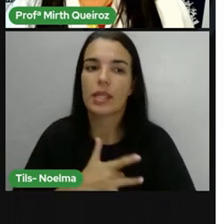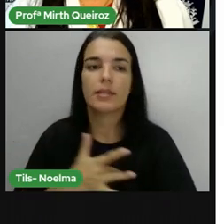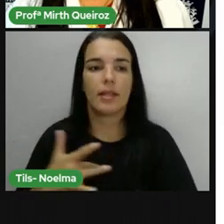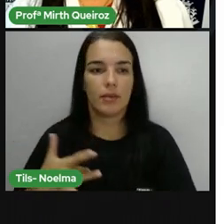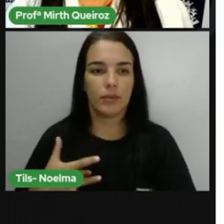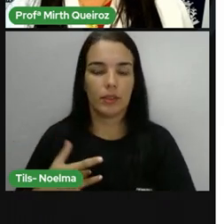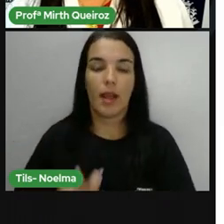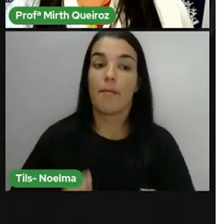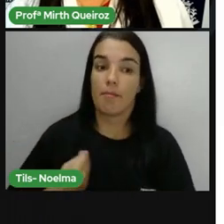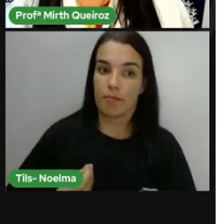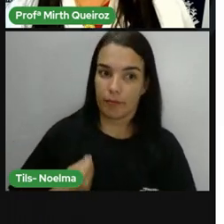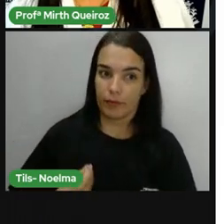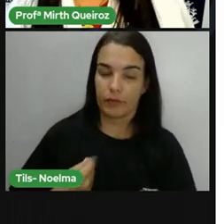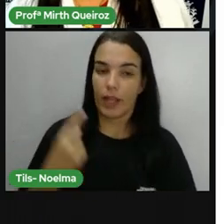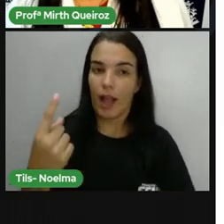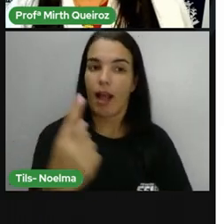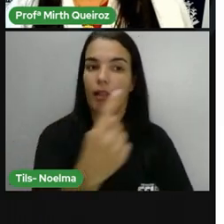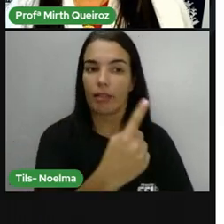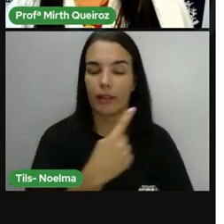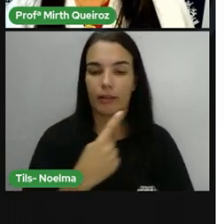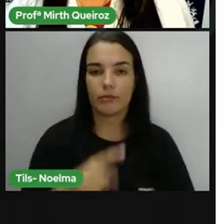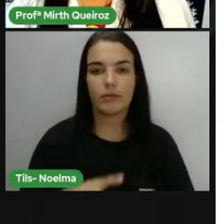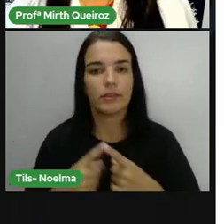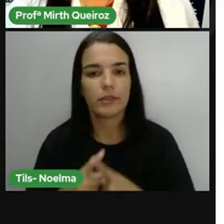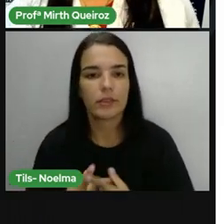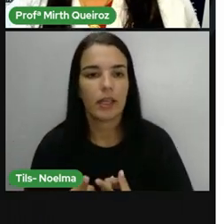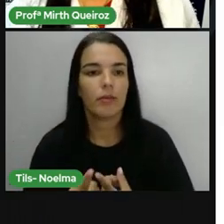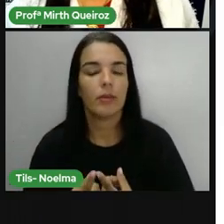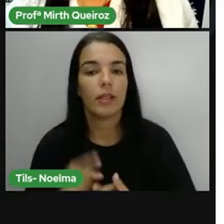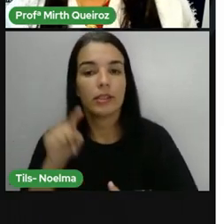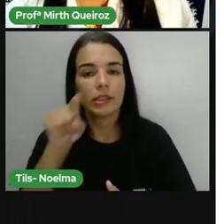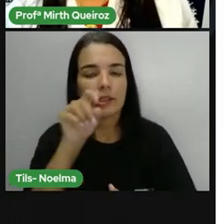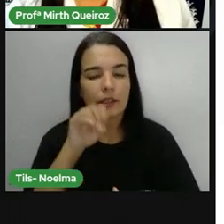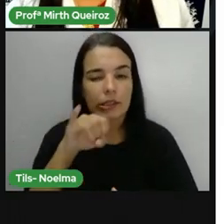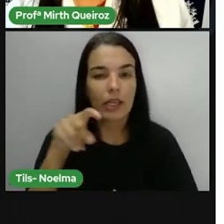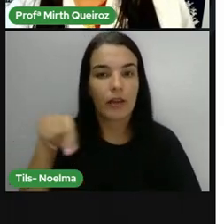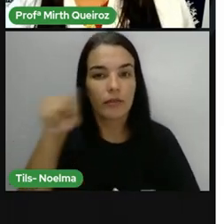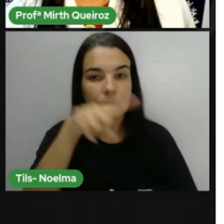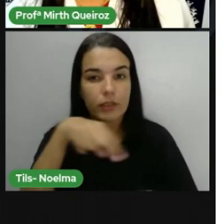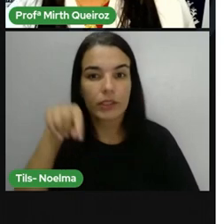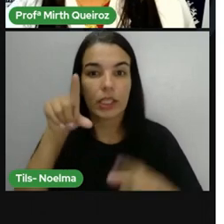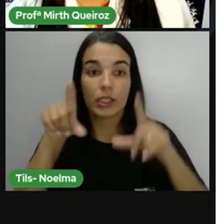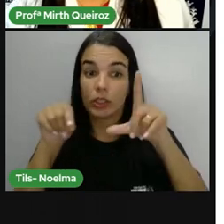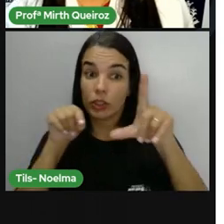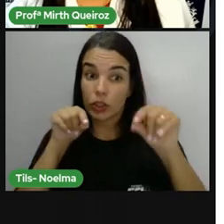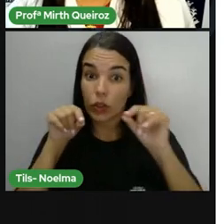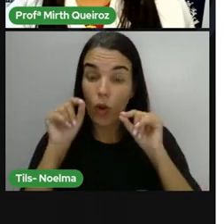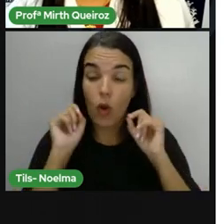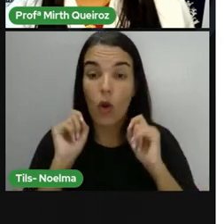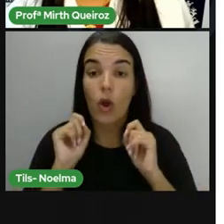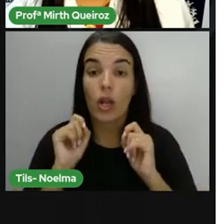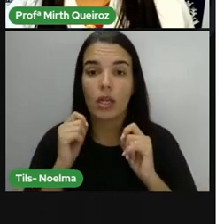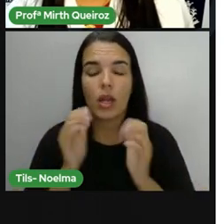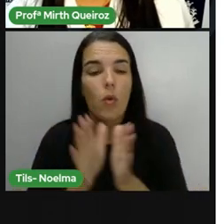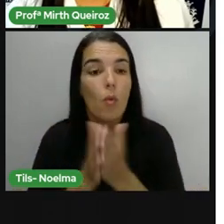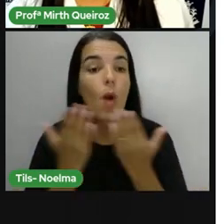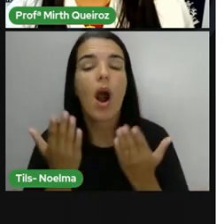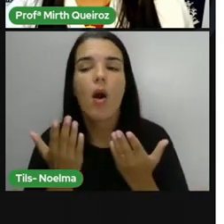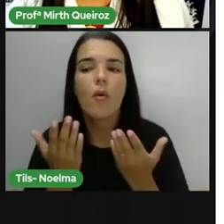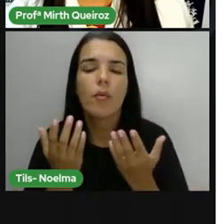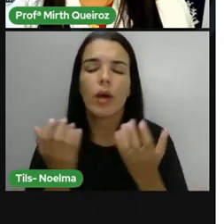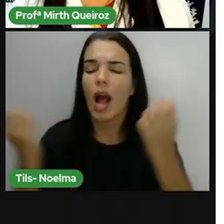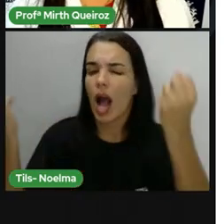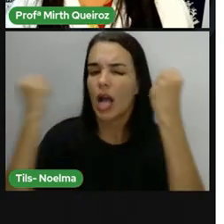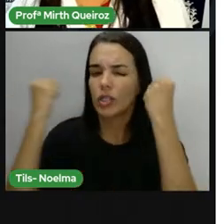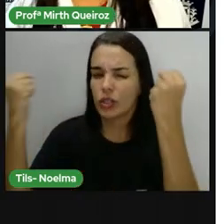estar presente. Então, desde quando a gente inicia, escolhe, na verdade, quando a gente escolhe qual atividade física a gente